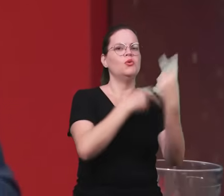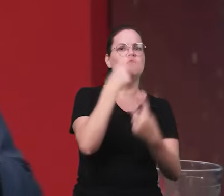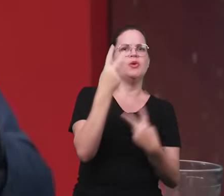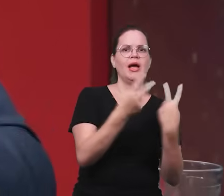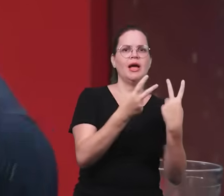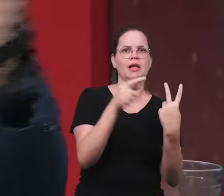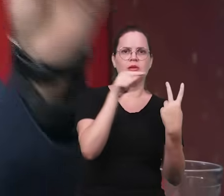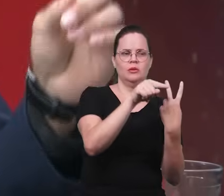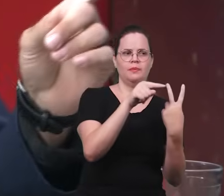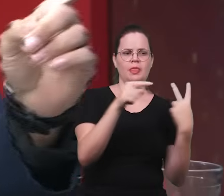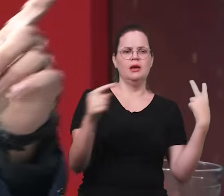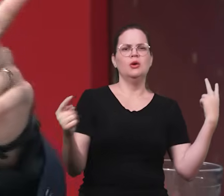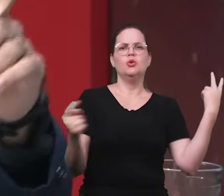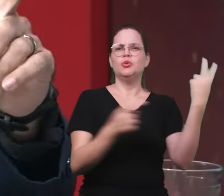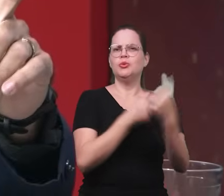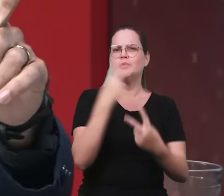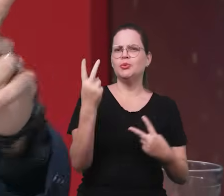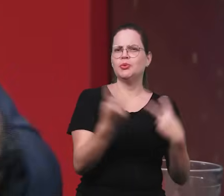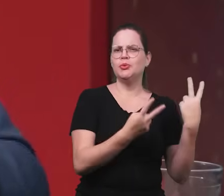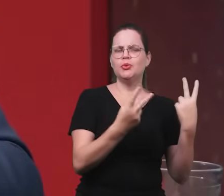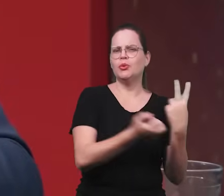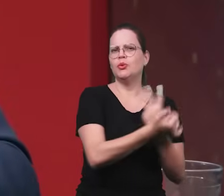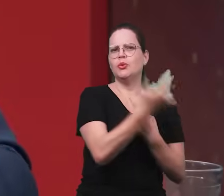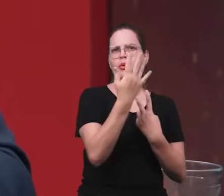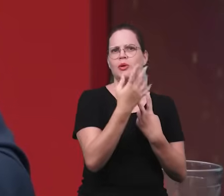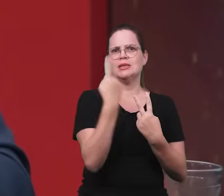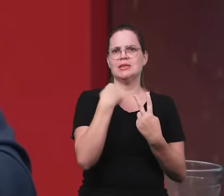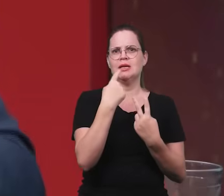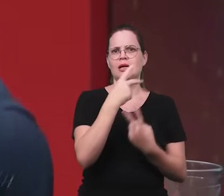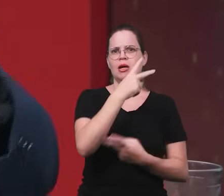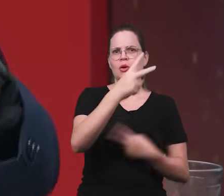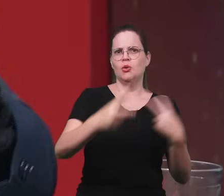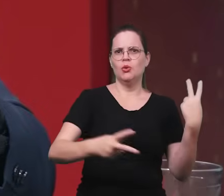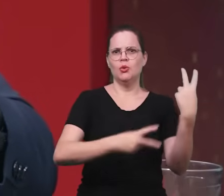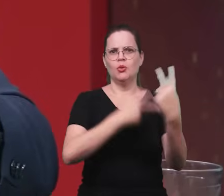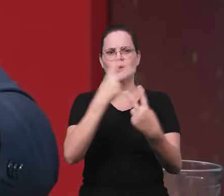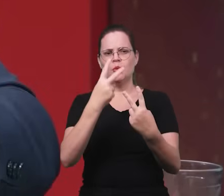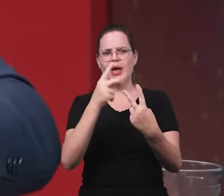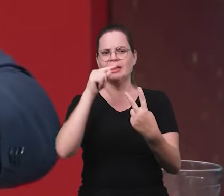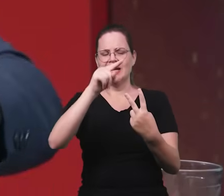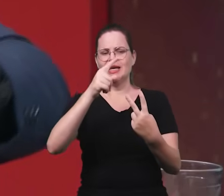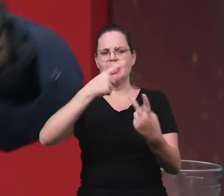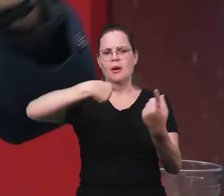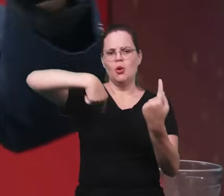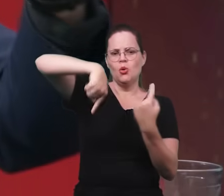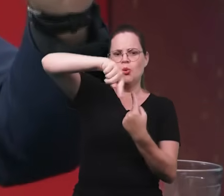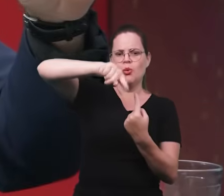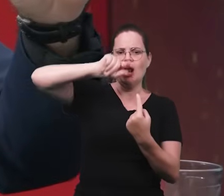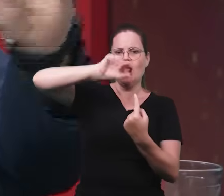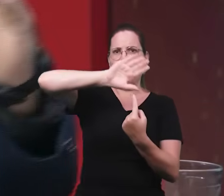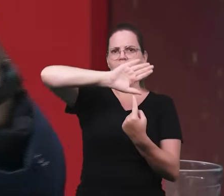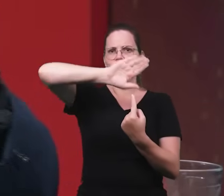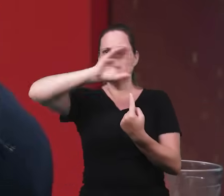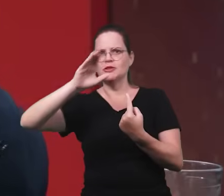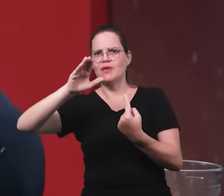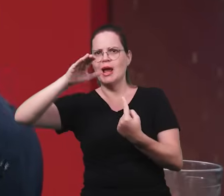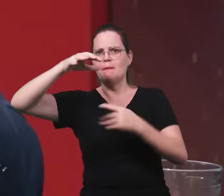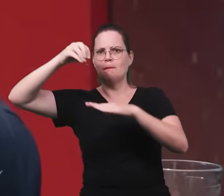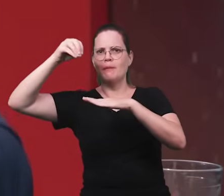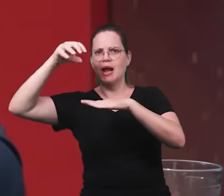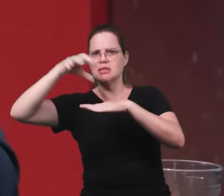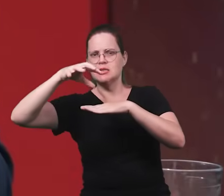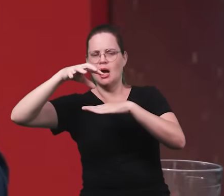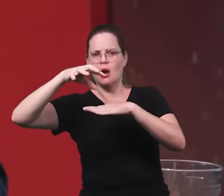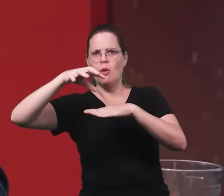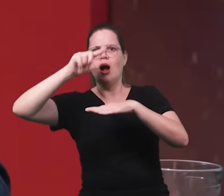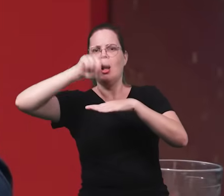vento. Então, com o vento, você começa a circular diferença de alta pressão e baixa pressão. Essa água, ela começa a